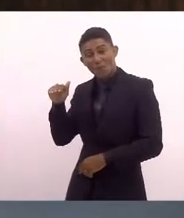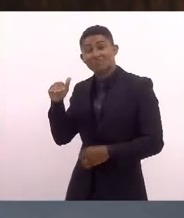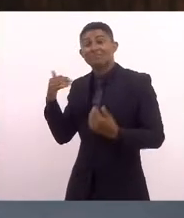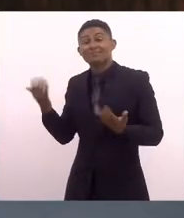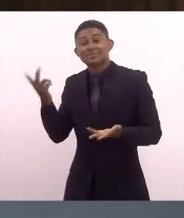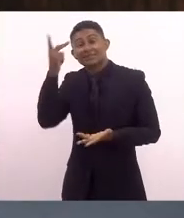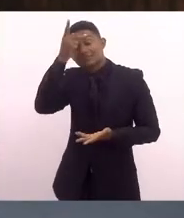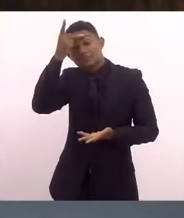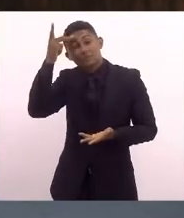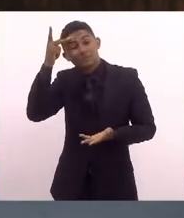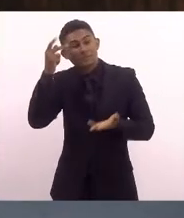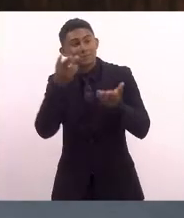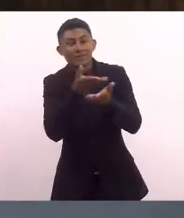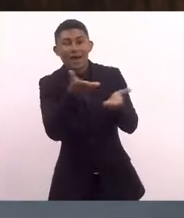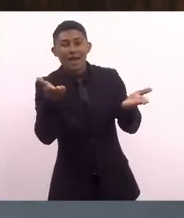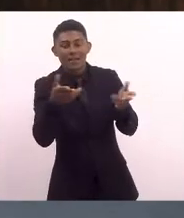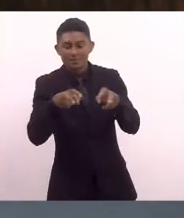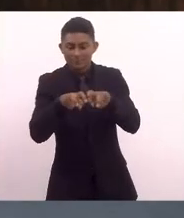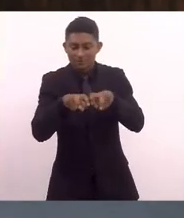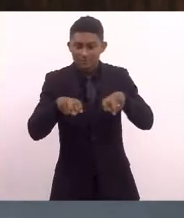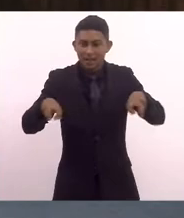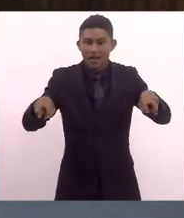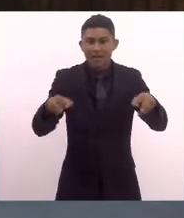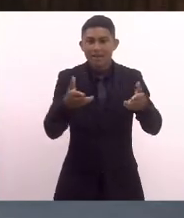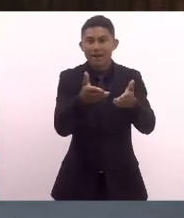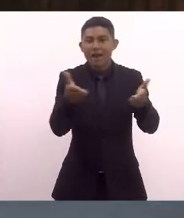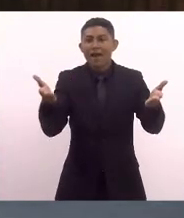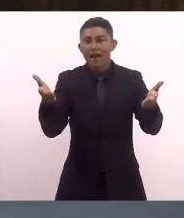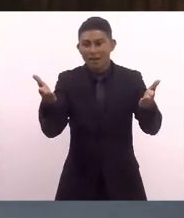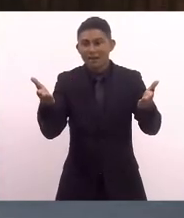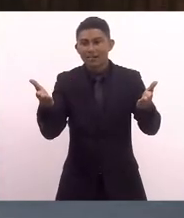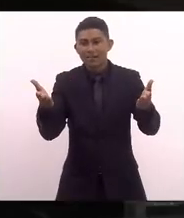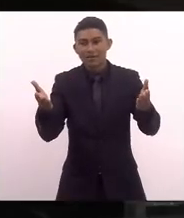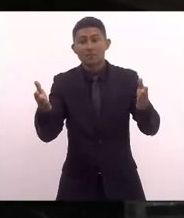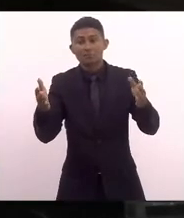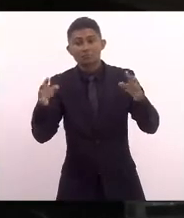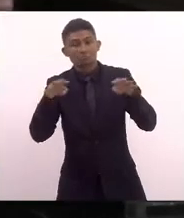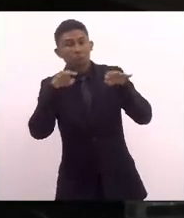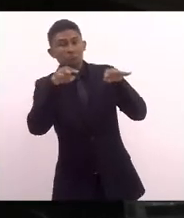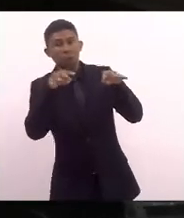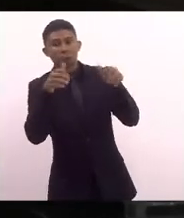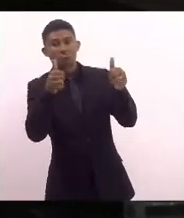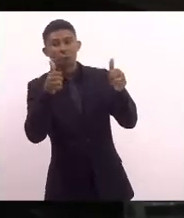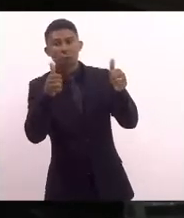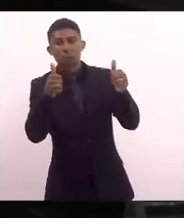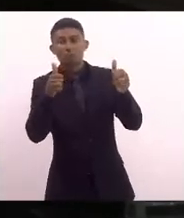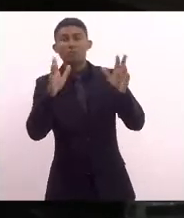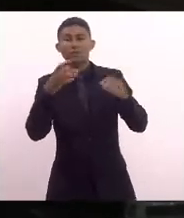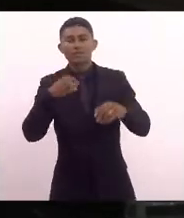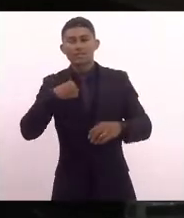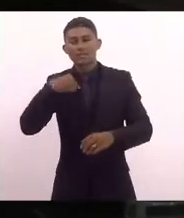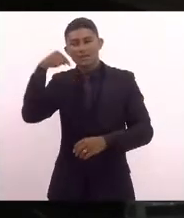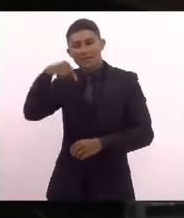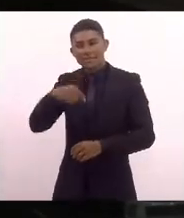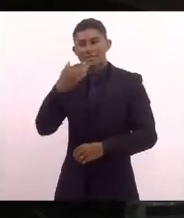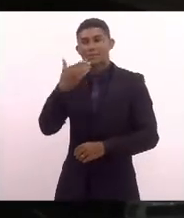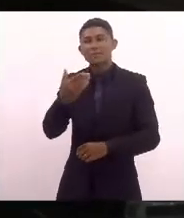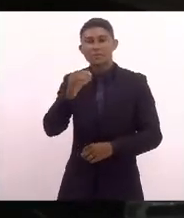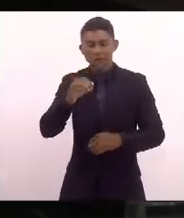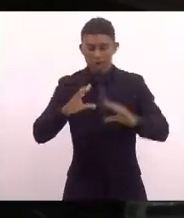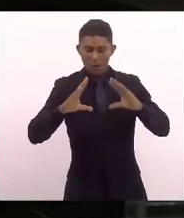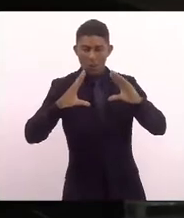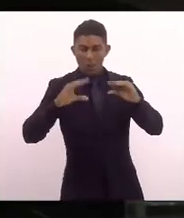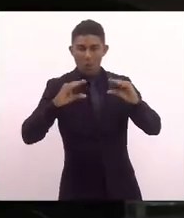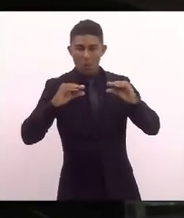pessoas estão sentadas, estão conseguindo todos ver, mas aqui eu, inclusive, reivindiquei, viu, deputado,